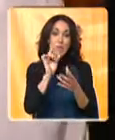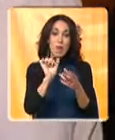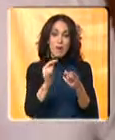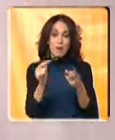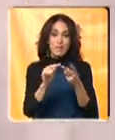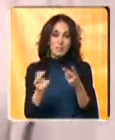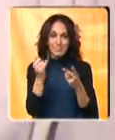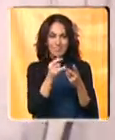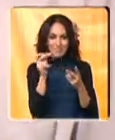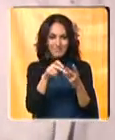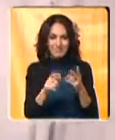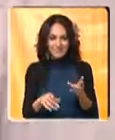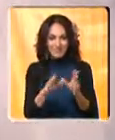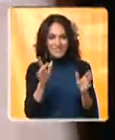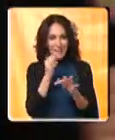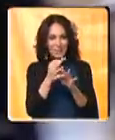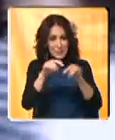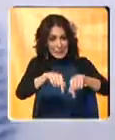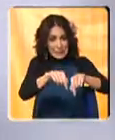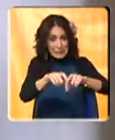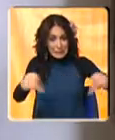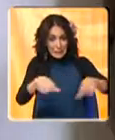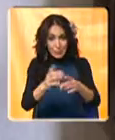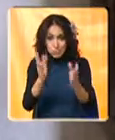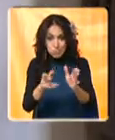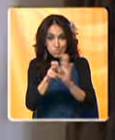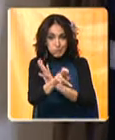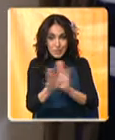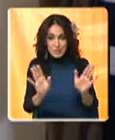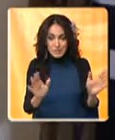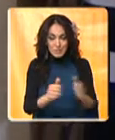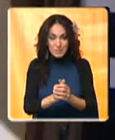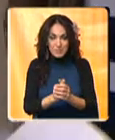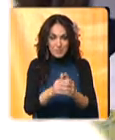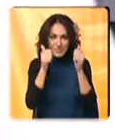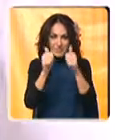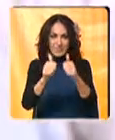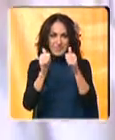pai. Portanto, olha, a festa foi feita aqui mesmo, nem precisávamos de entrar. Oh, pá. Que bom.